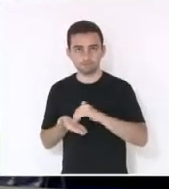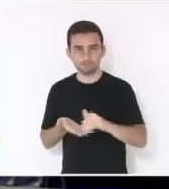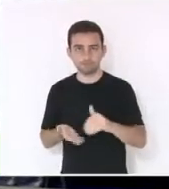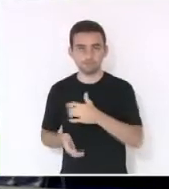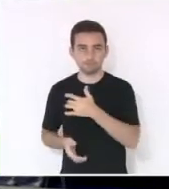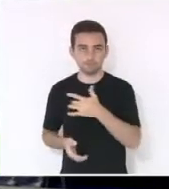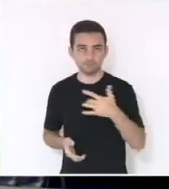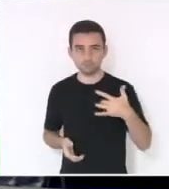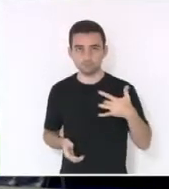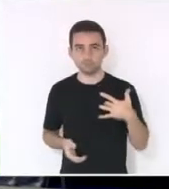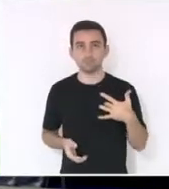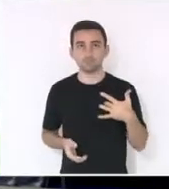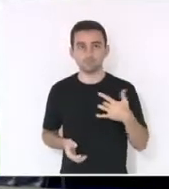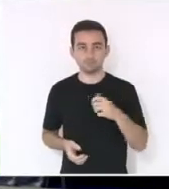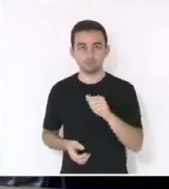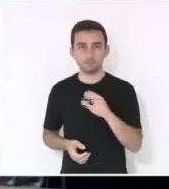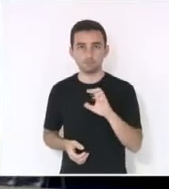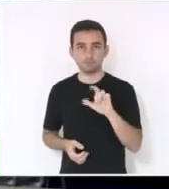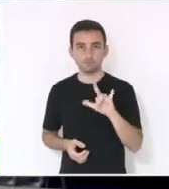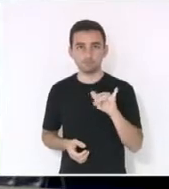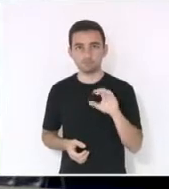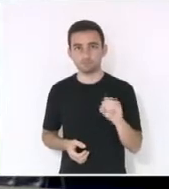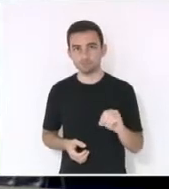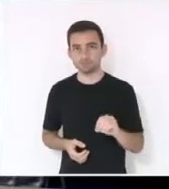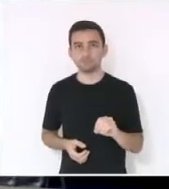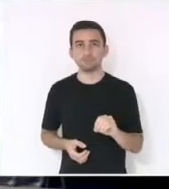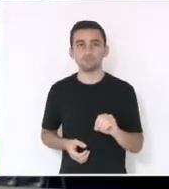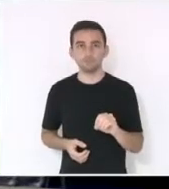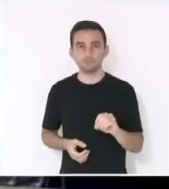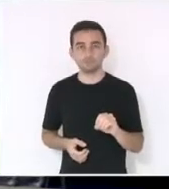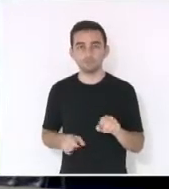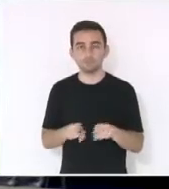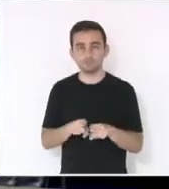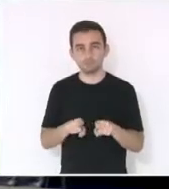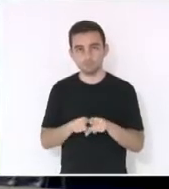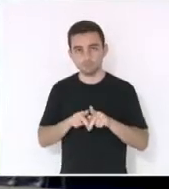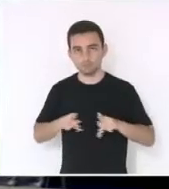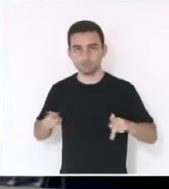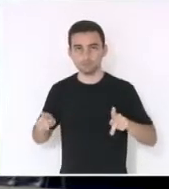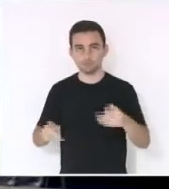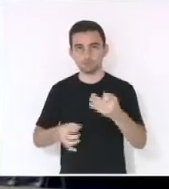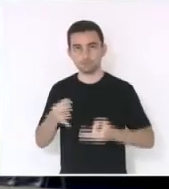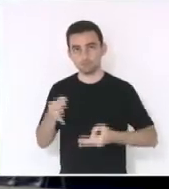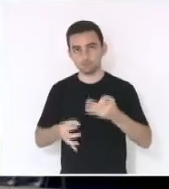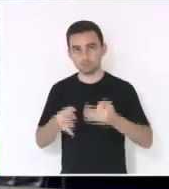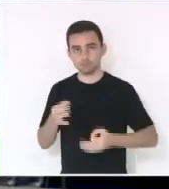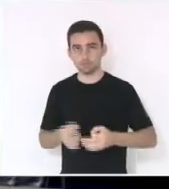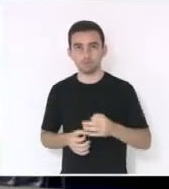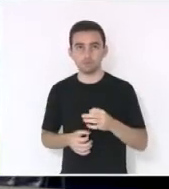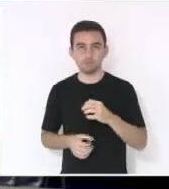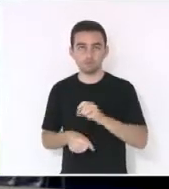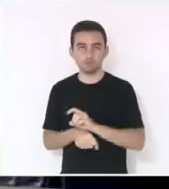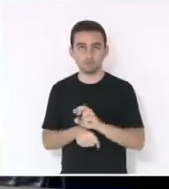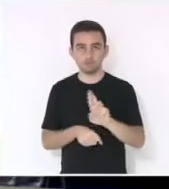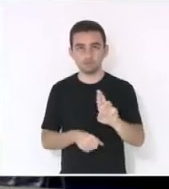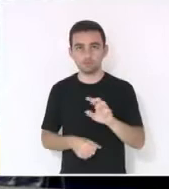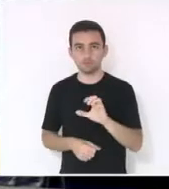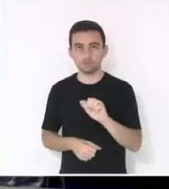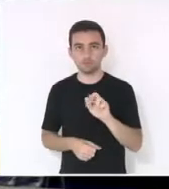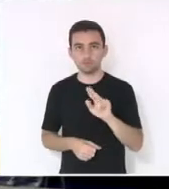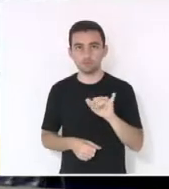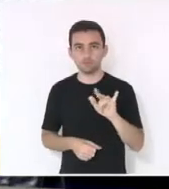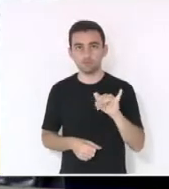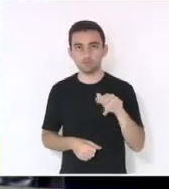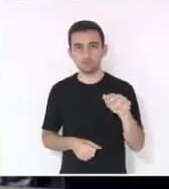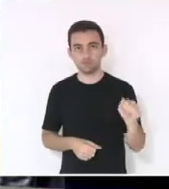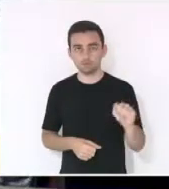Acélio Casagrande, excelentíssima senhora promotora de justiça, doutora Caroline Cabral Zonta, nesse